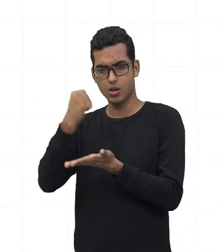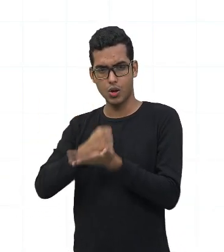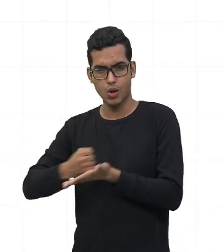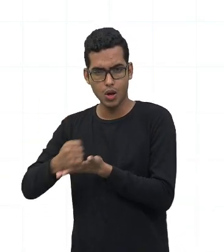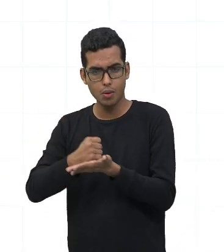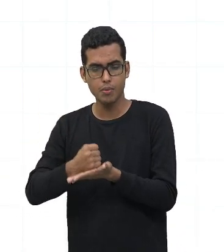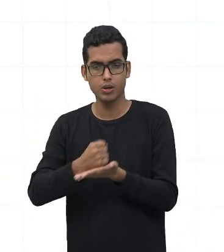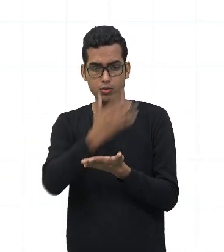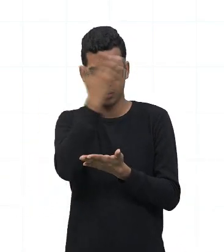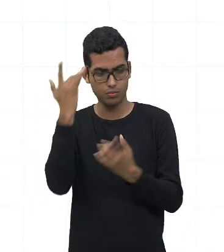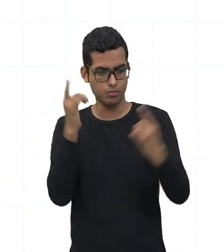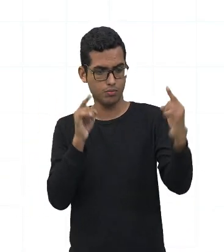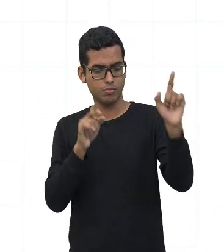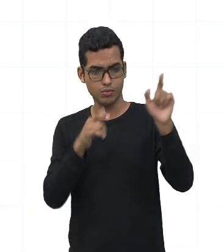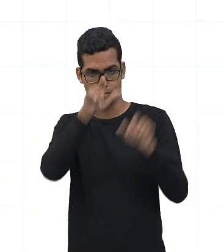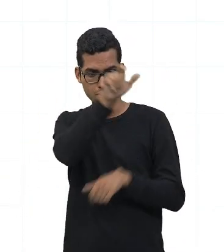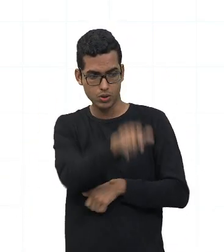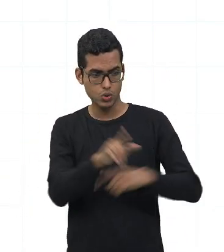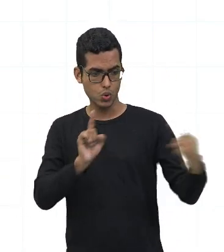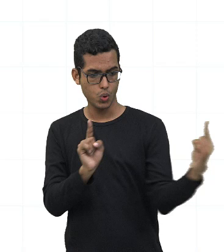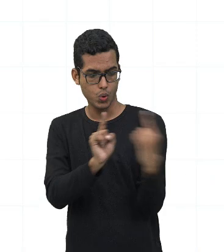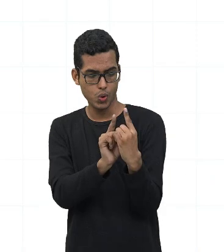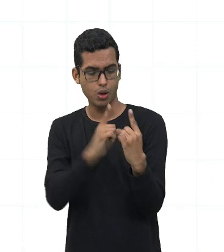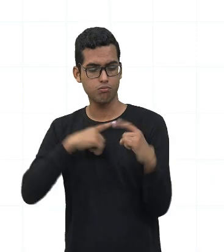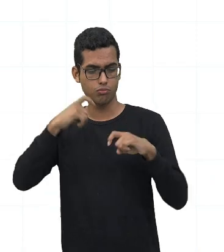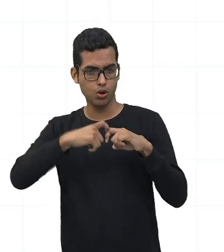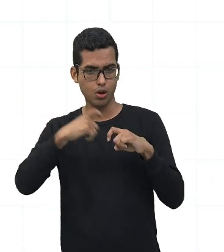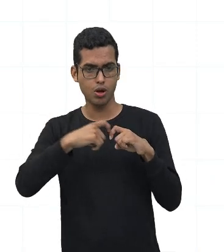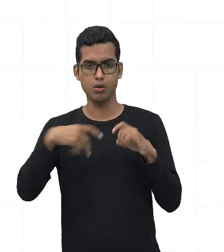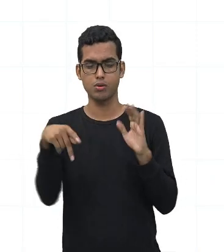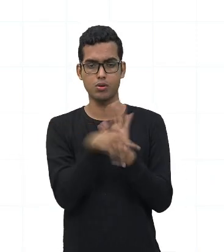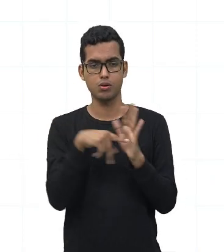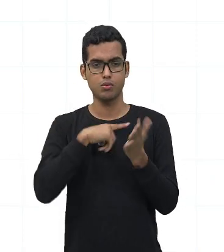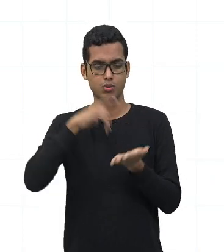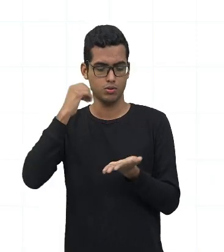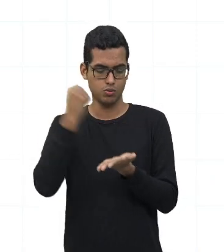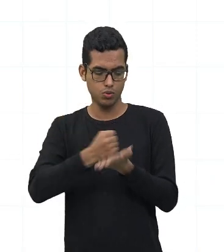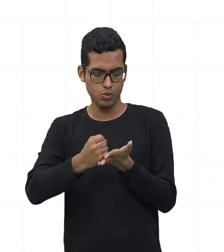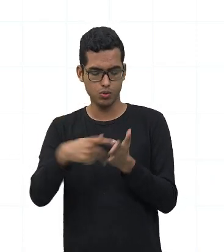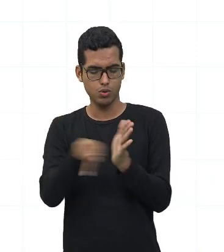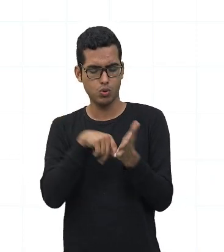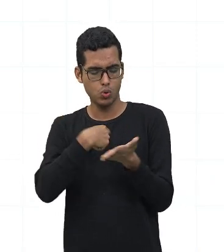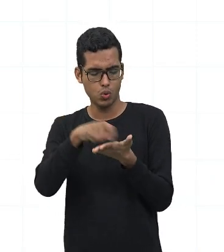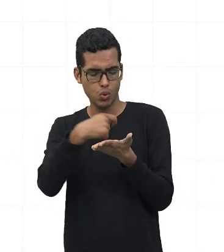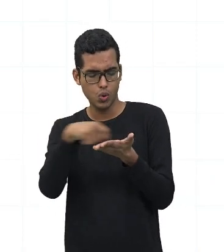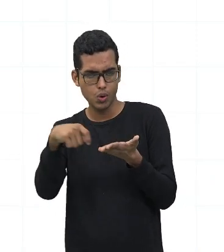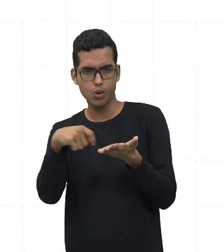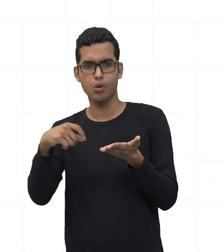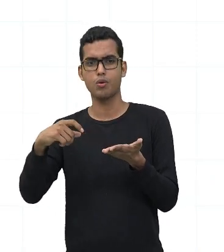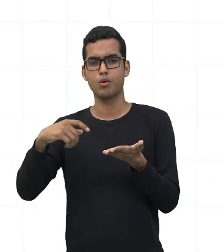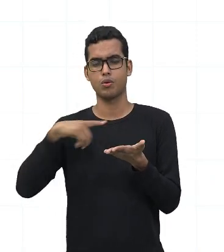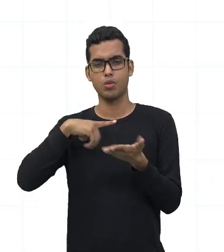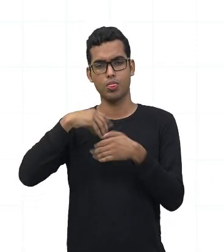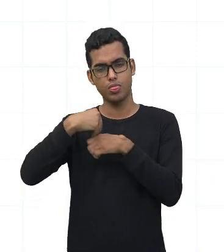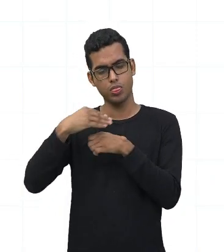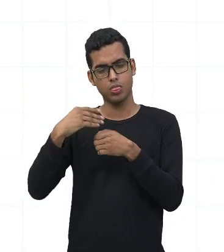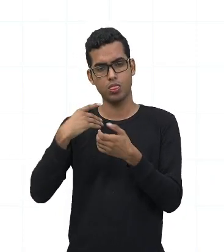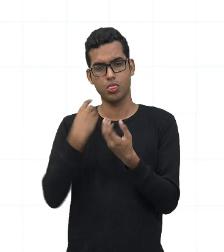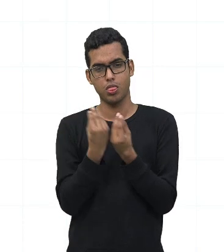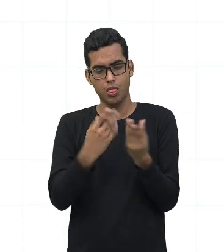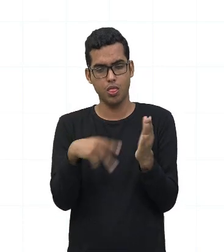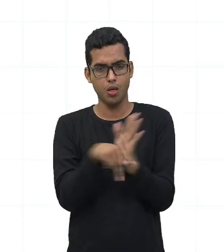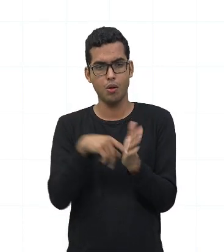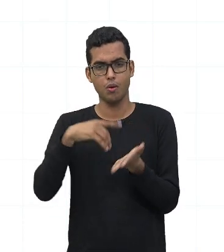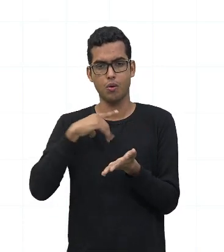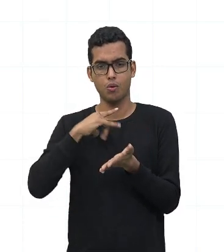é um fato. Simples. Sem argumento, simples. A médica prescreveu